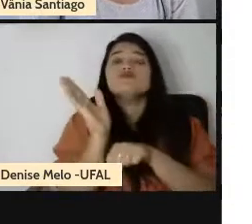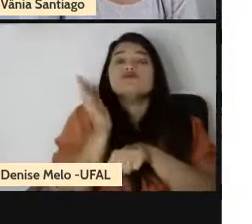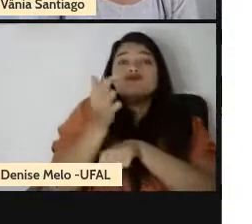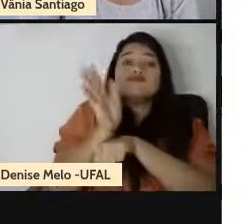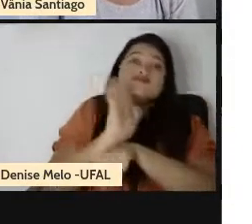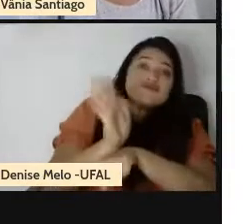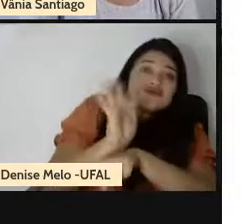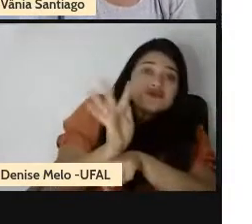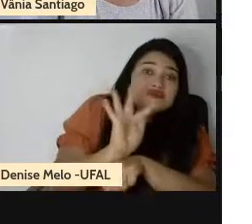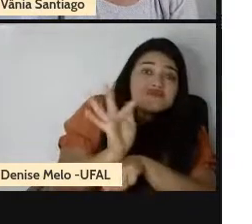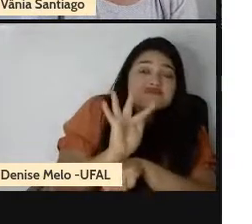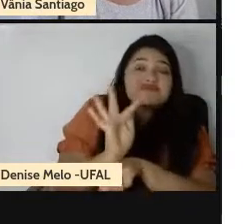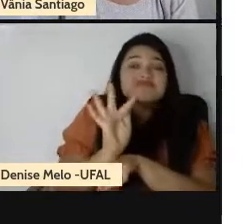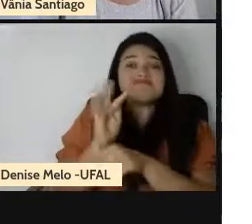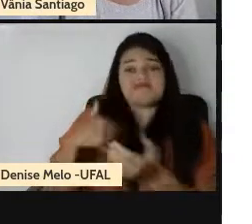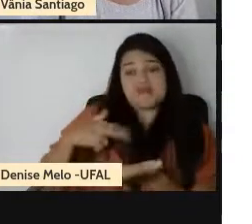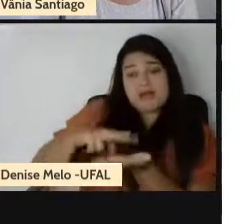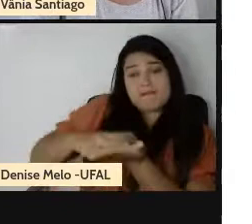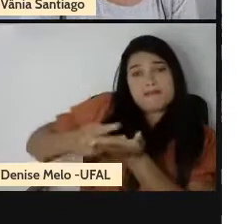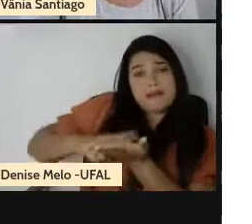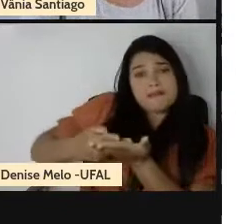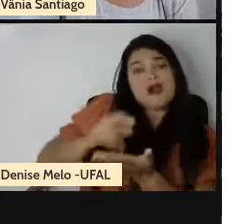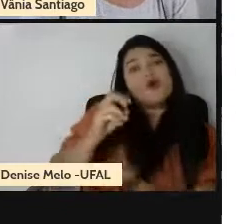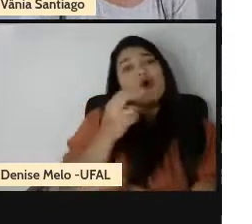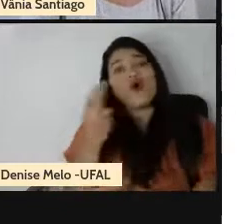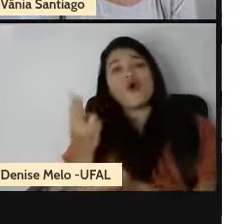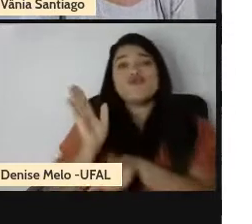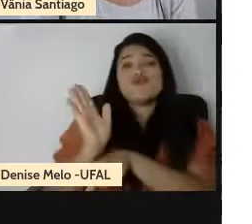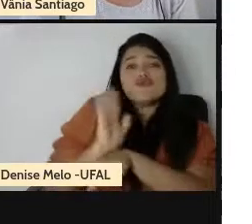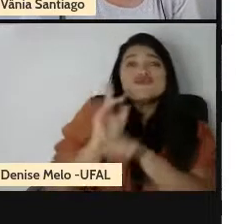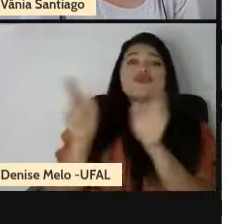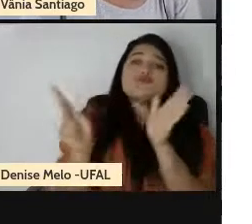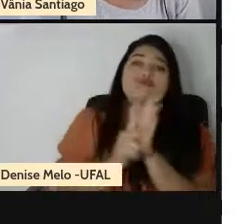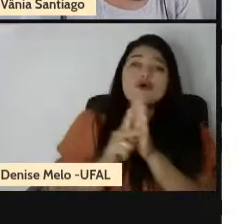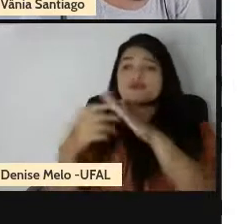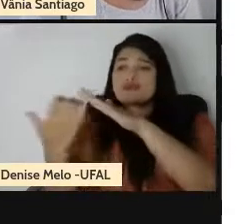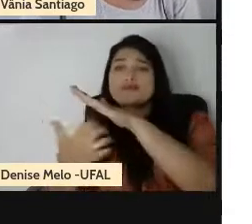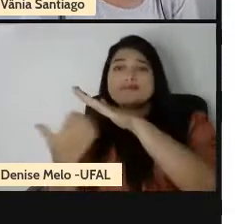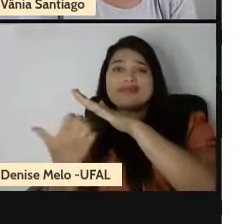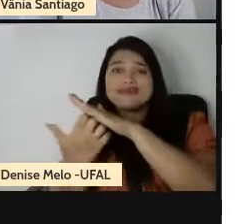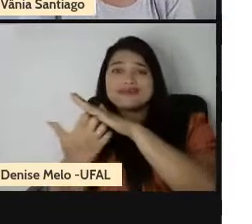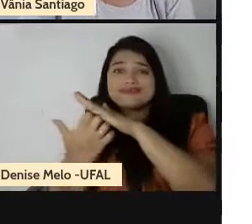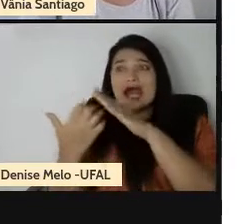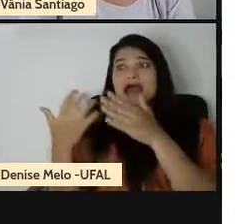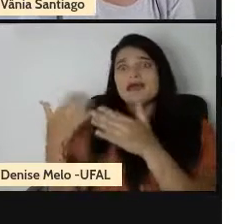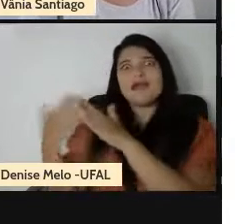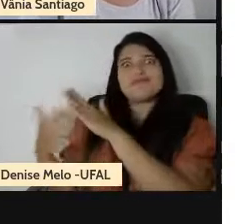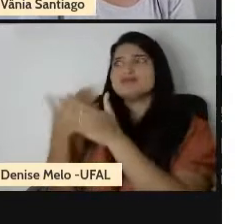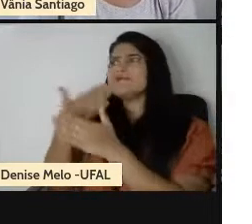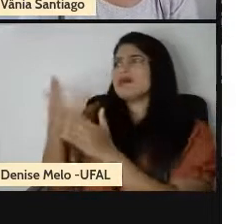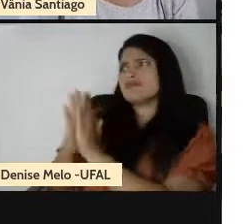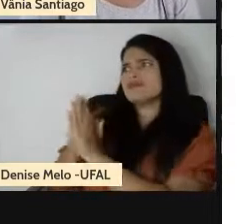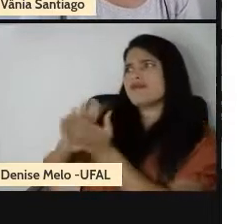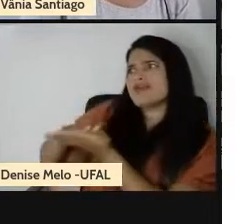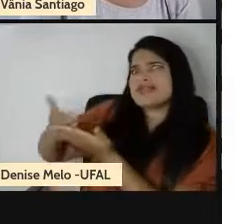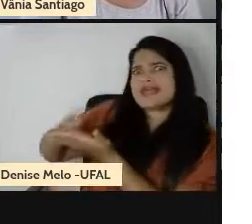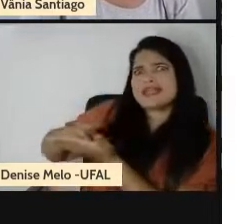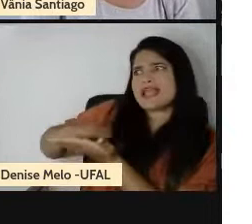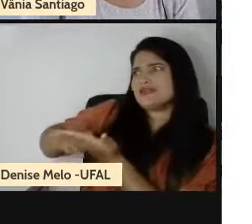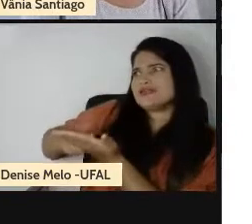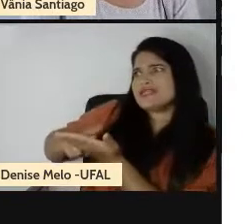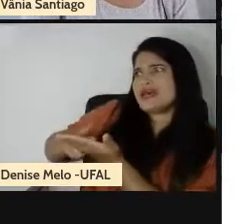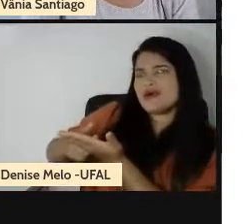ou um vídeo institucional de uma determinada empresa que pede para colocar a tradução para a língua de sinais, eu